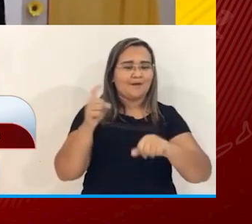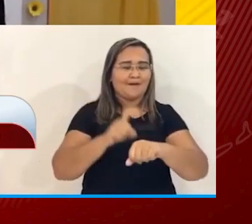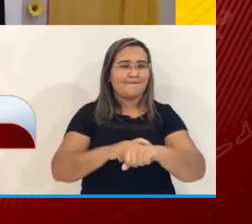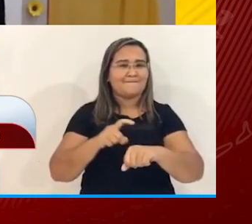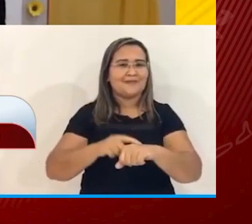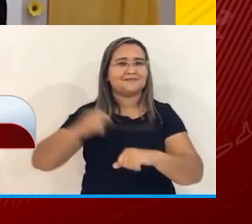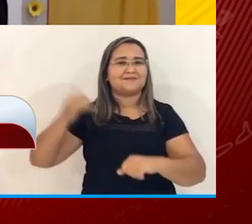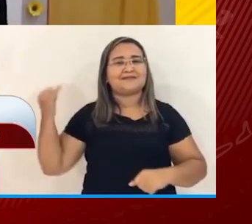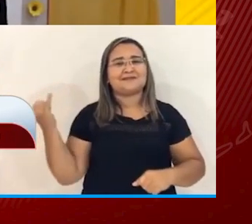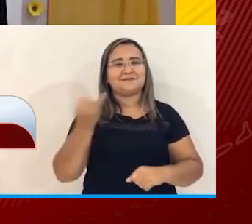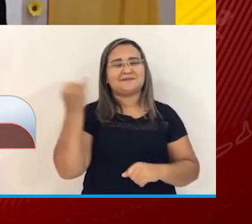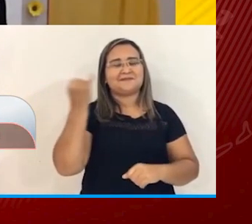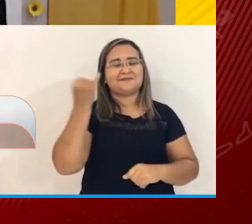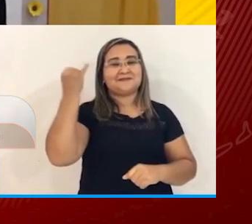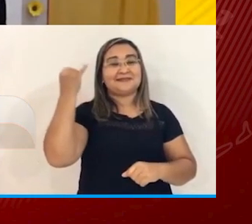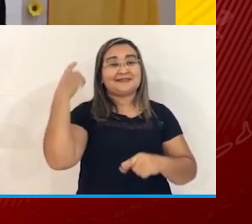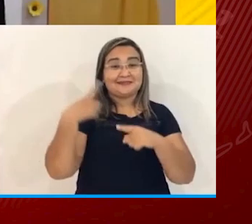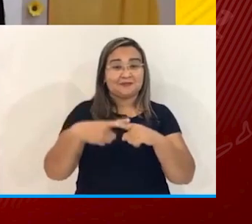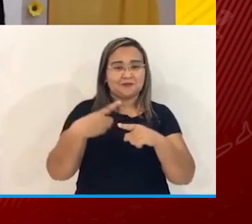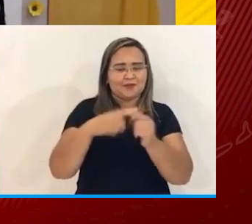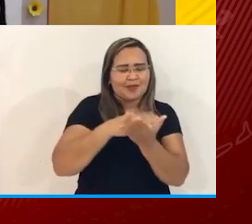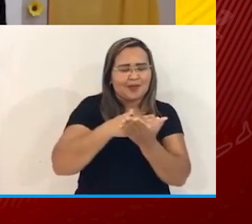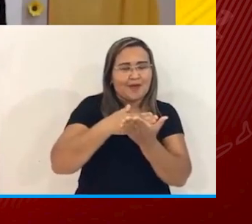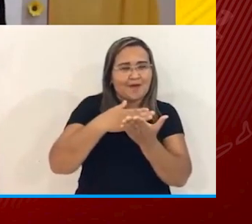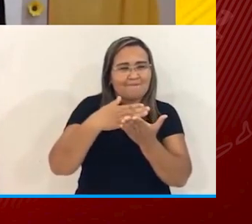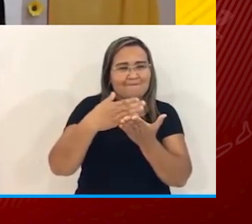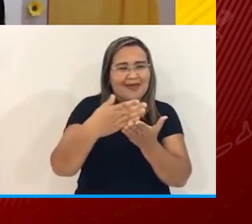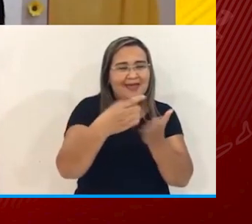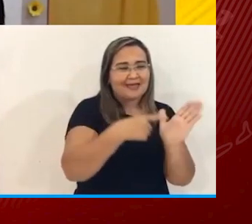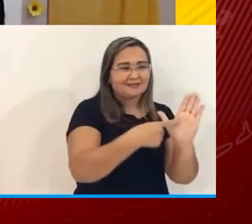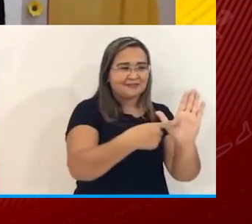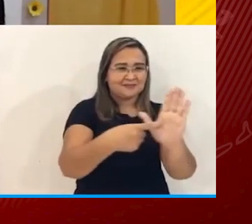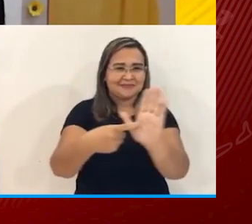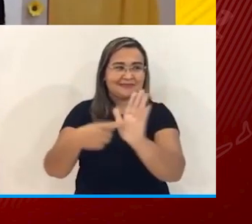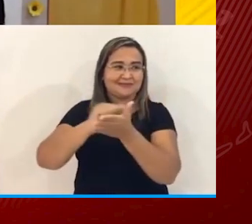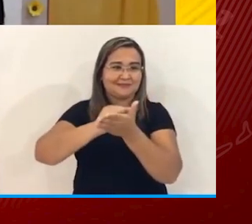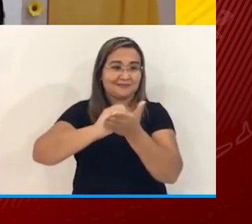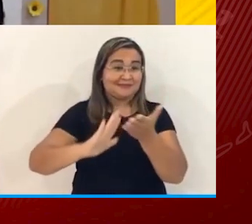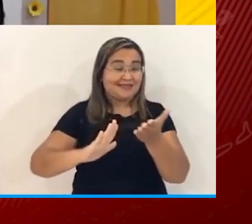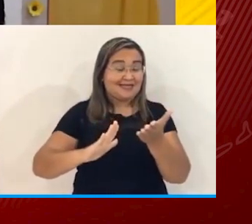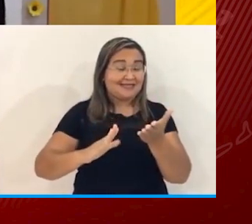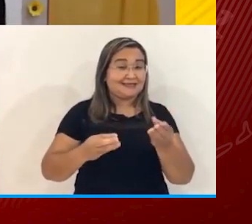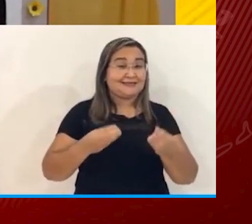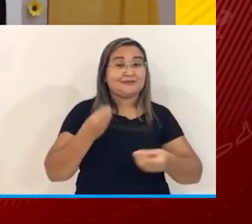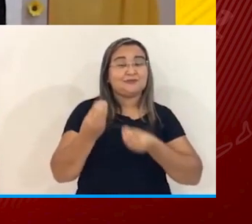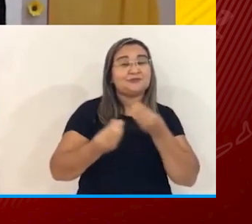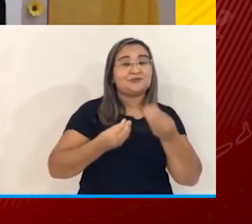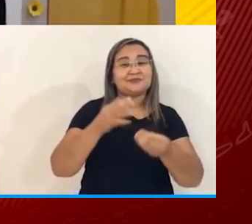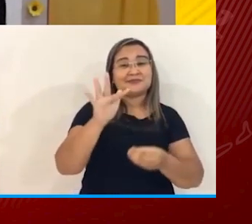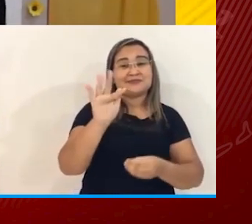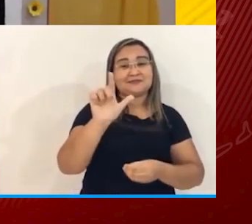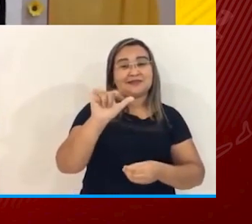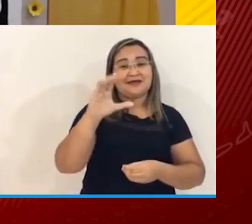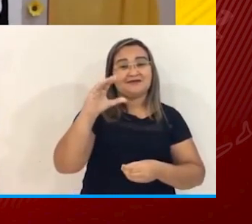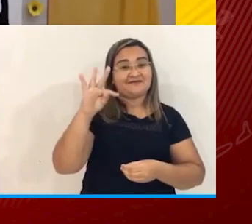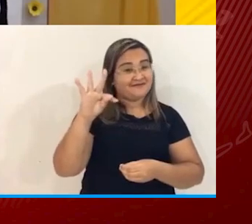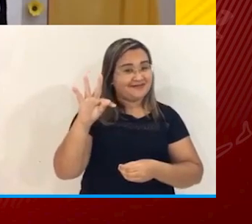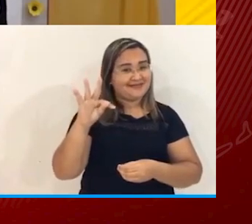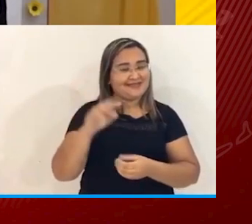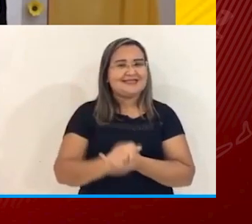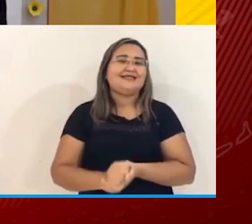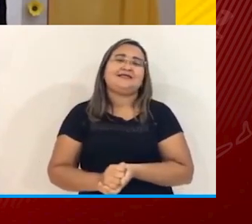ímpar, porque ele abre as atividades, como sempre, a FLICT é marcada por um momento de lançamento, né? E